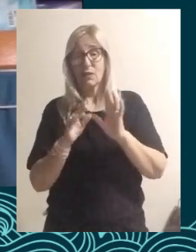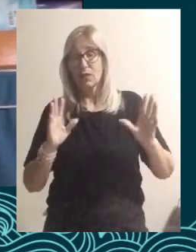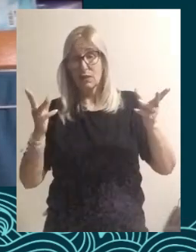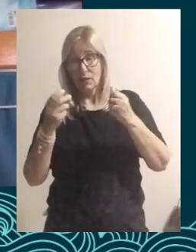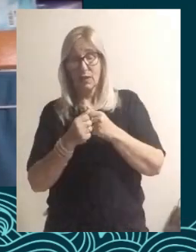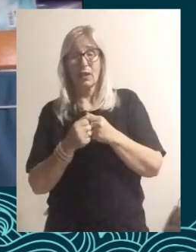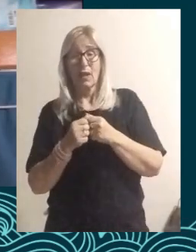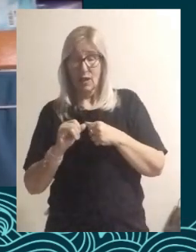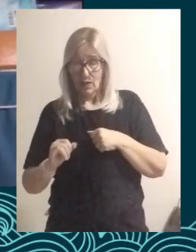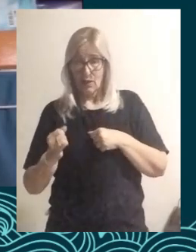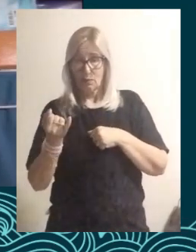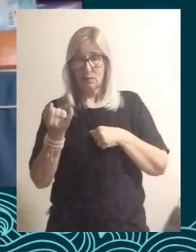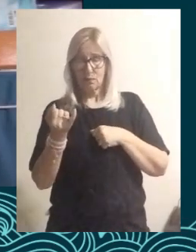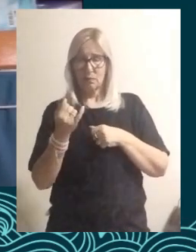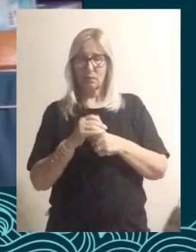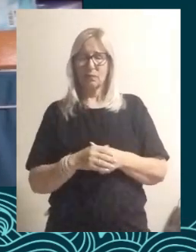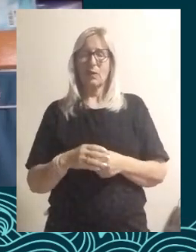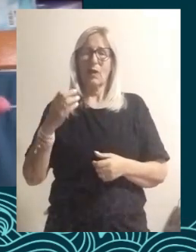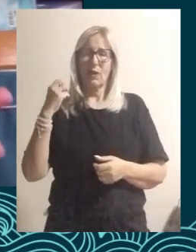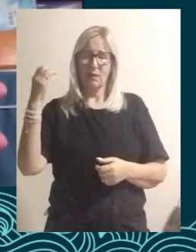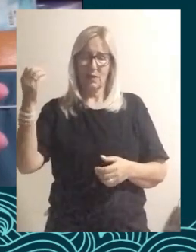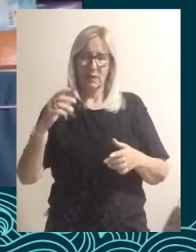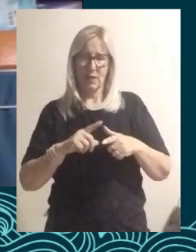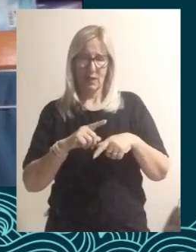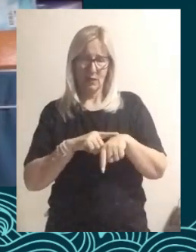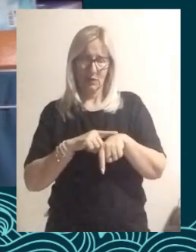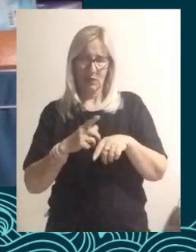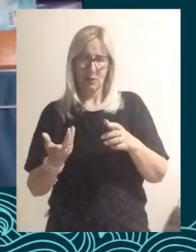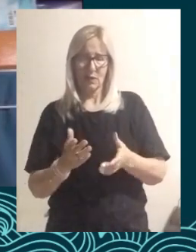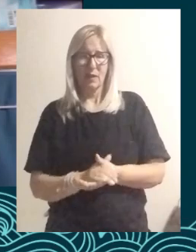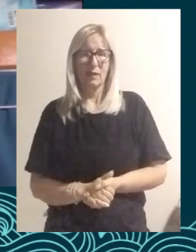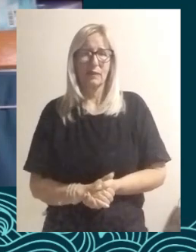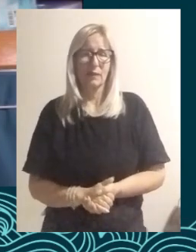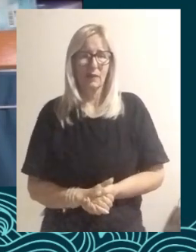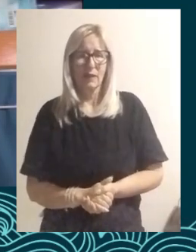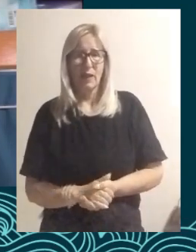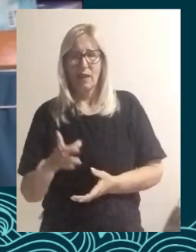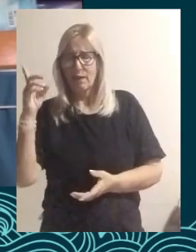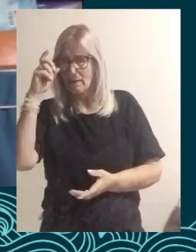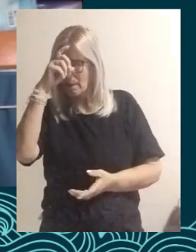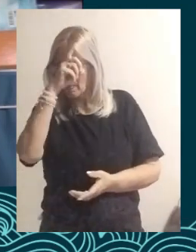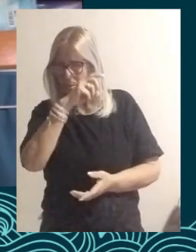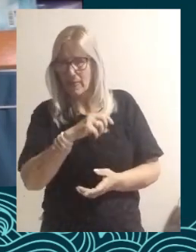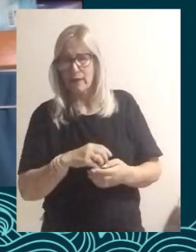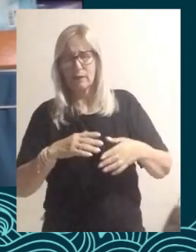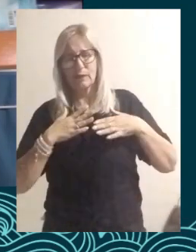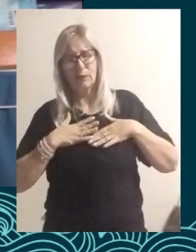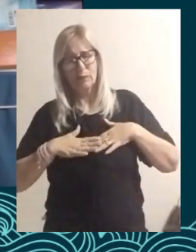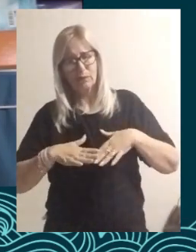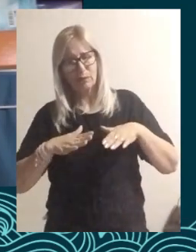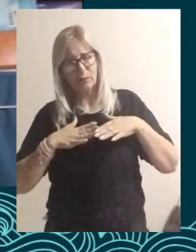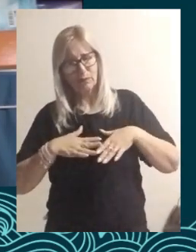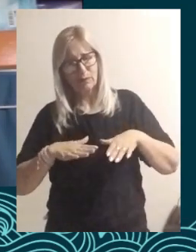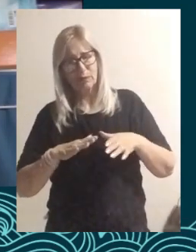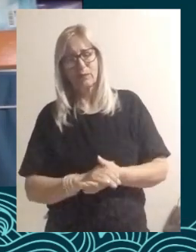nas tempestades para pelo menos aproveitar essa viagem no tempo que ela durar? Talvez dá mais